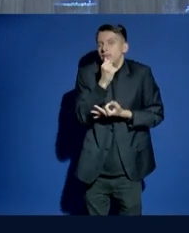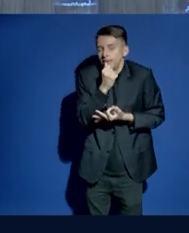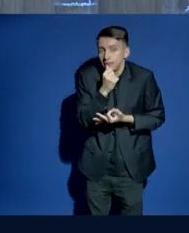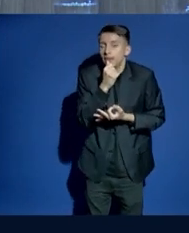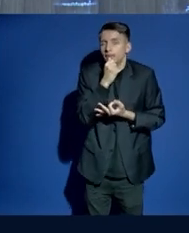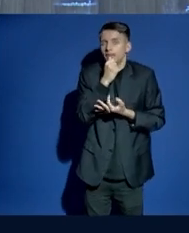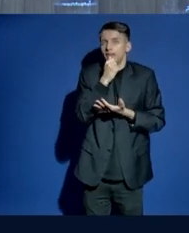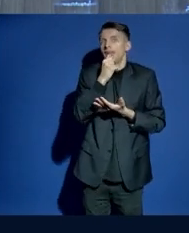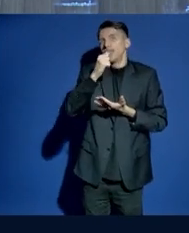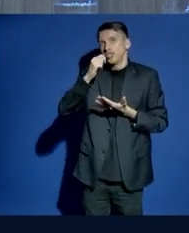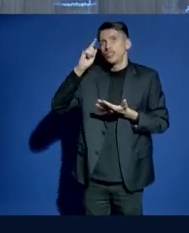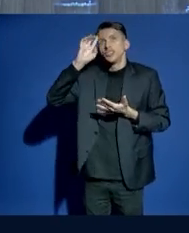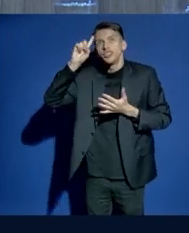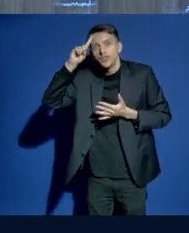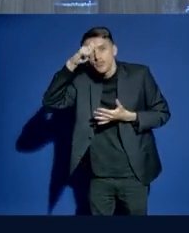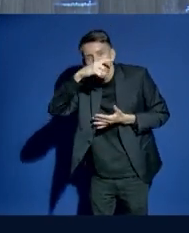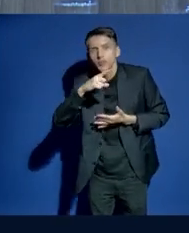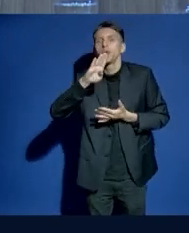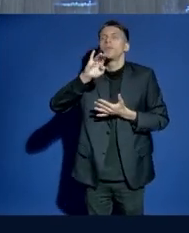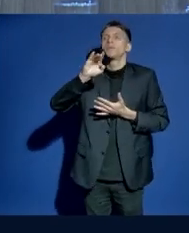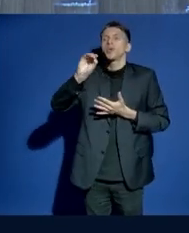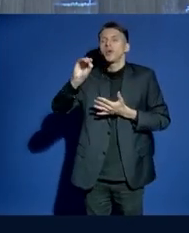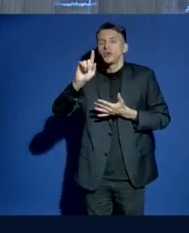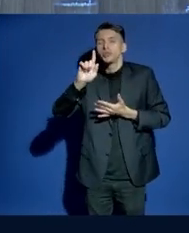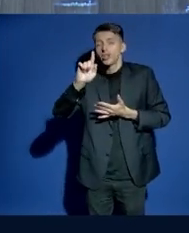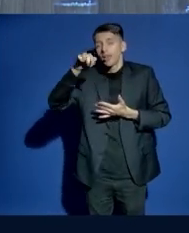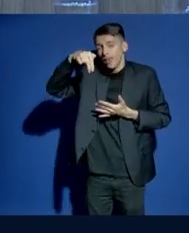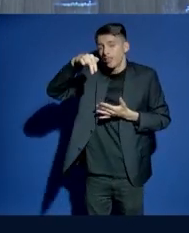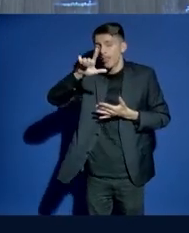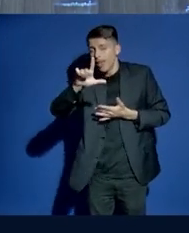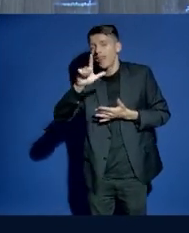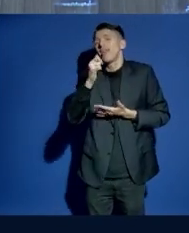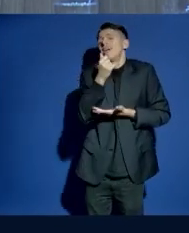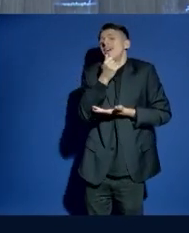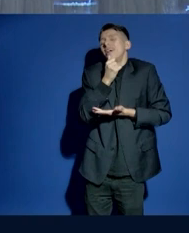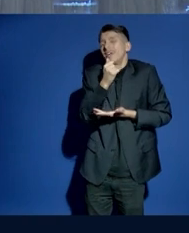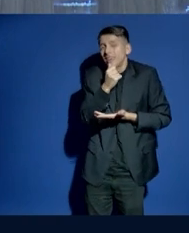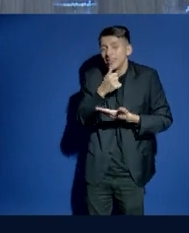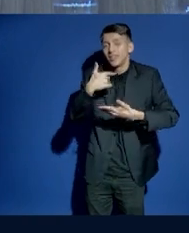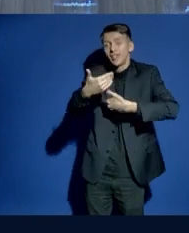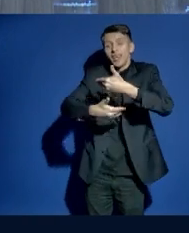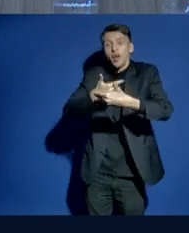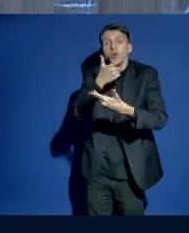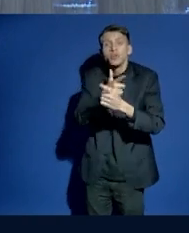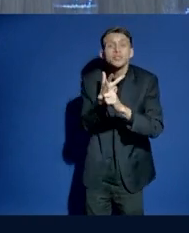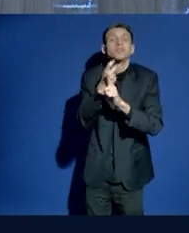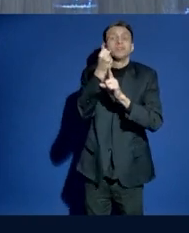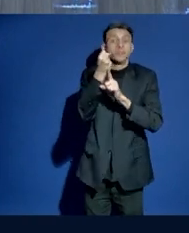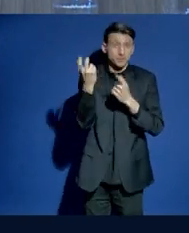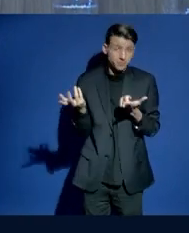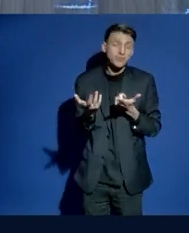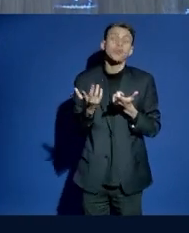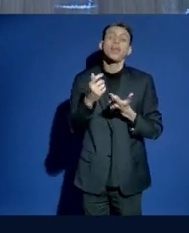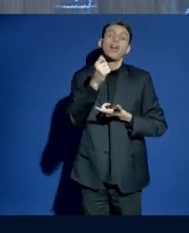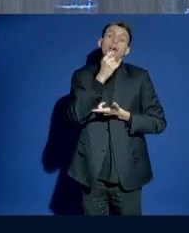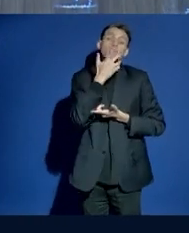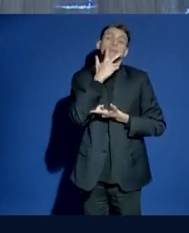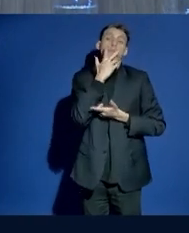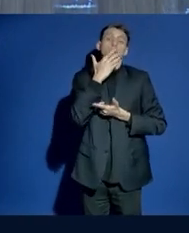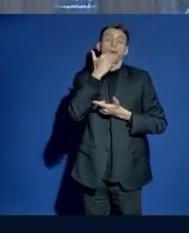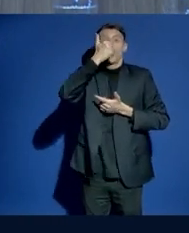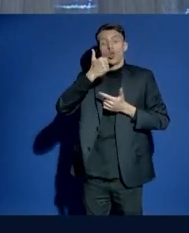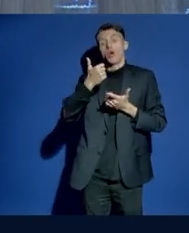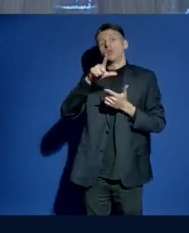para o bio gnl pro Bio GNV que eu acho que o prêmio ainda não é grande hoje a melhor alternativa ainda é